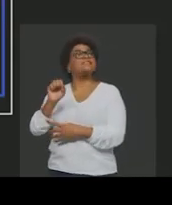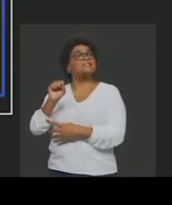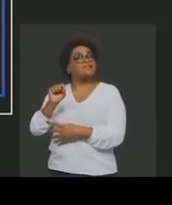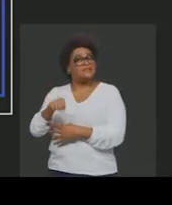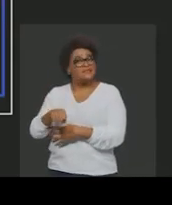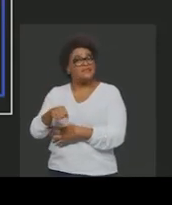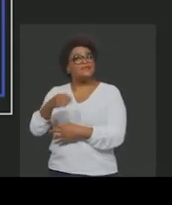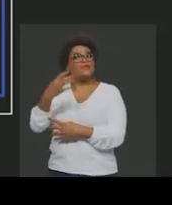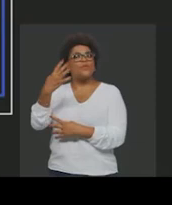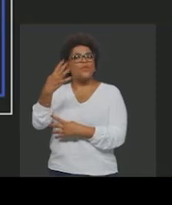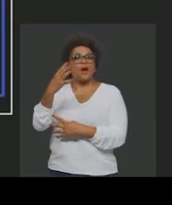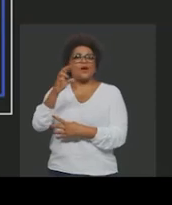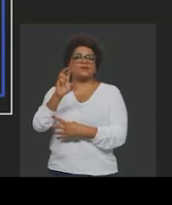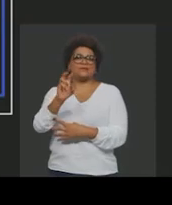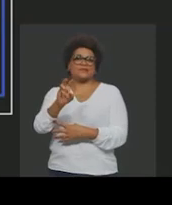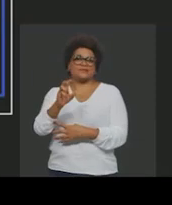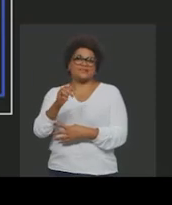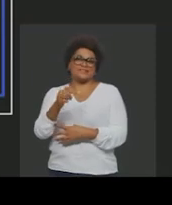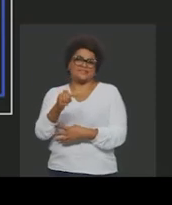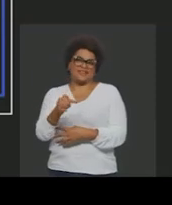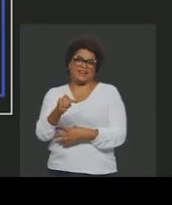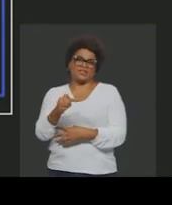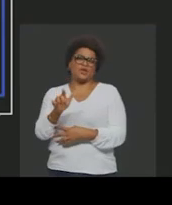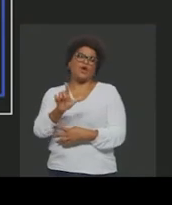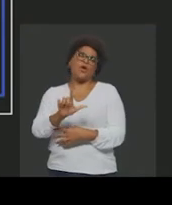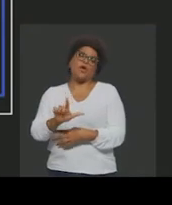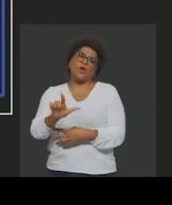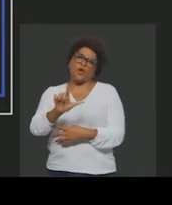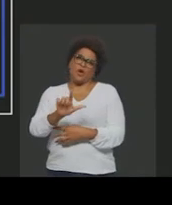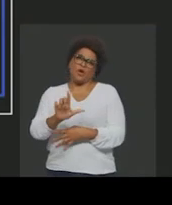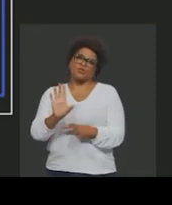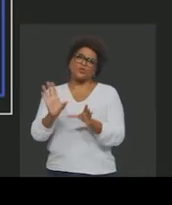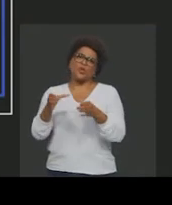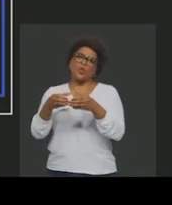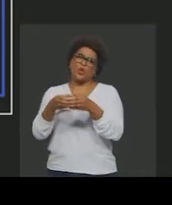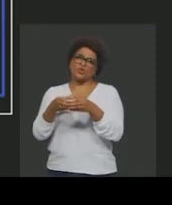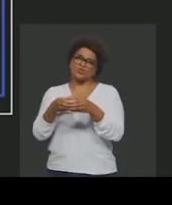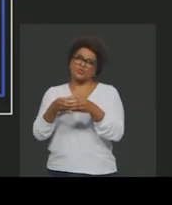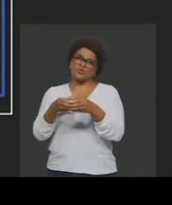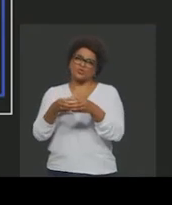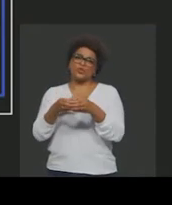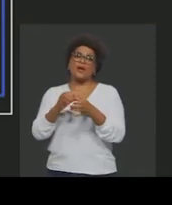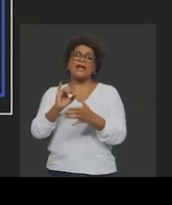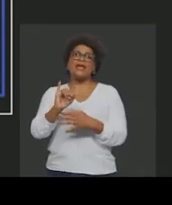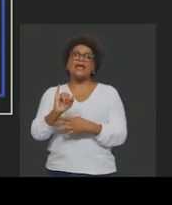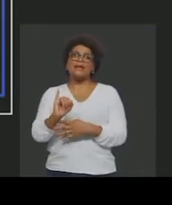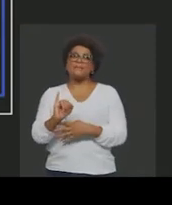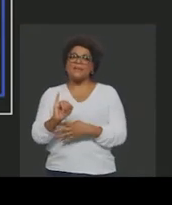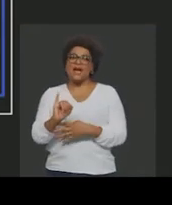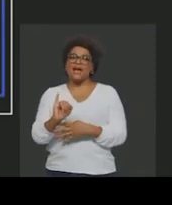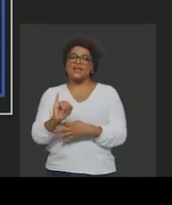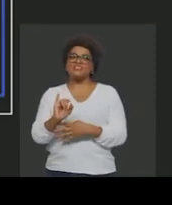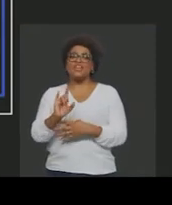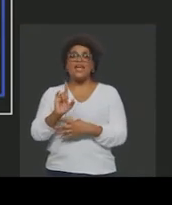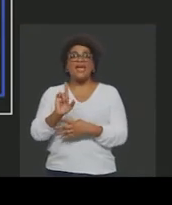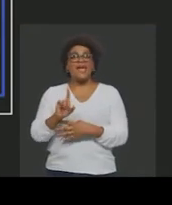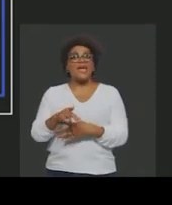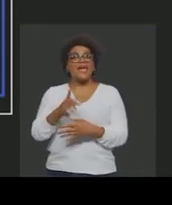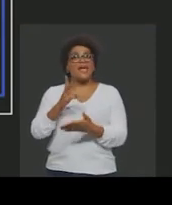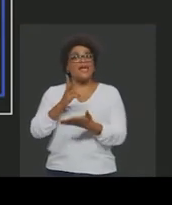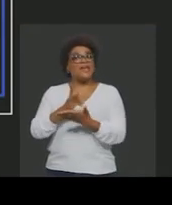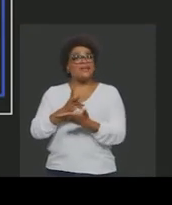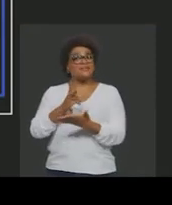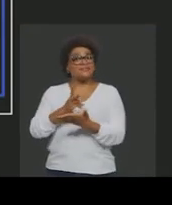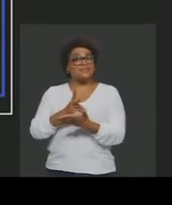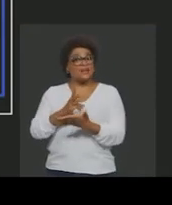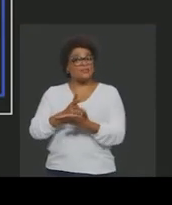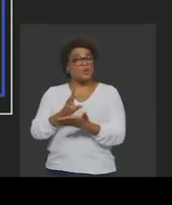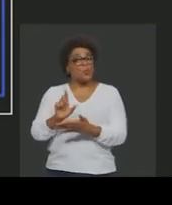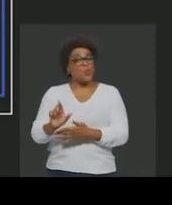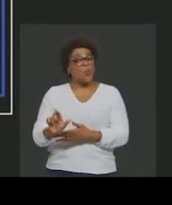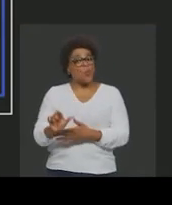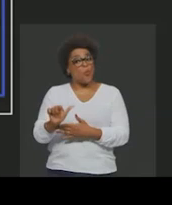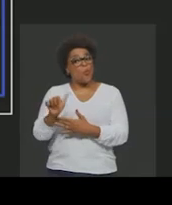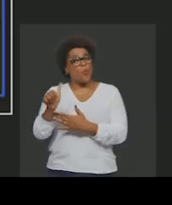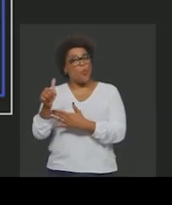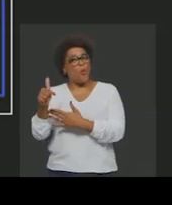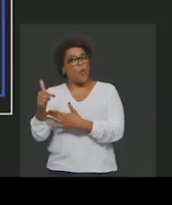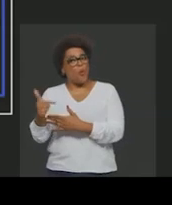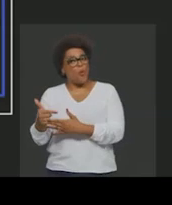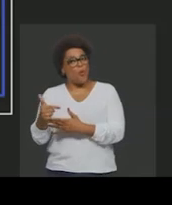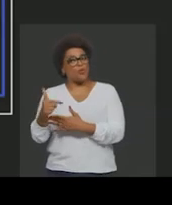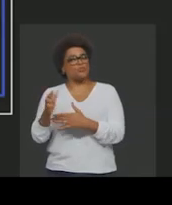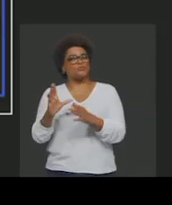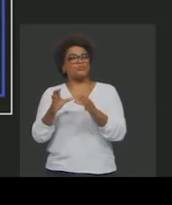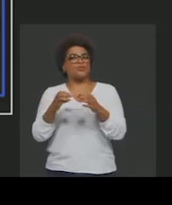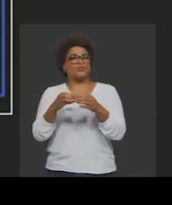É claro que o conjunto imagem é sempre um subconjunto do seu contradomínio. Resumindo tudo,